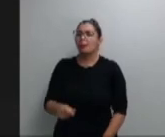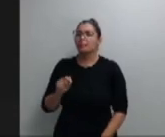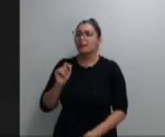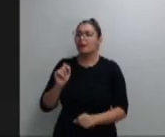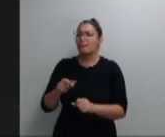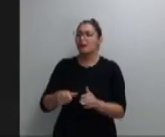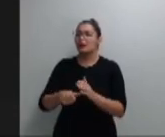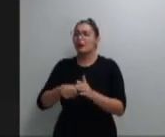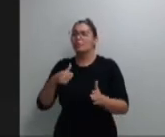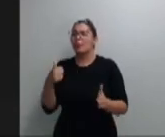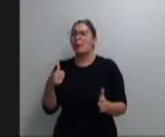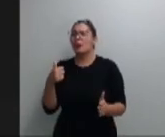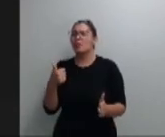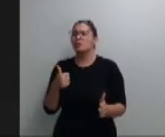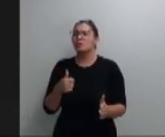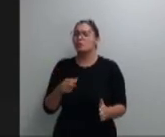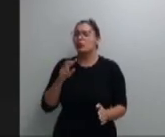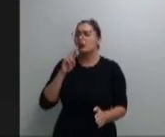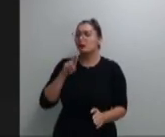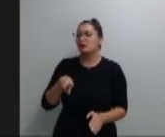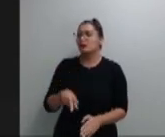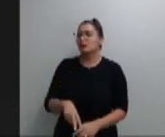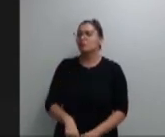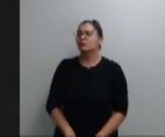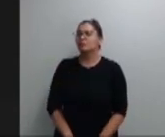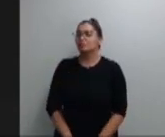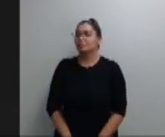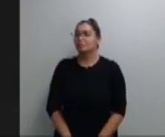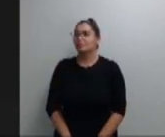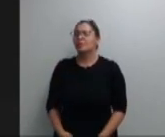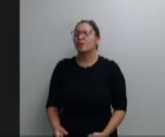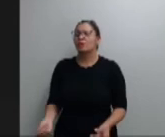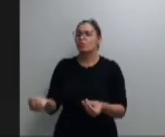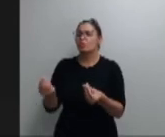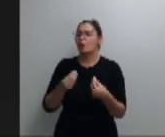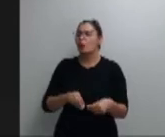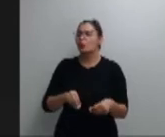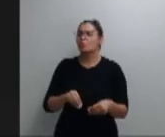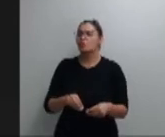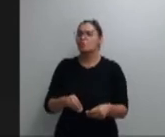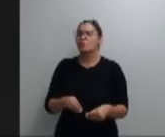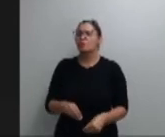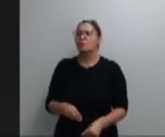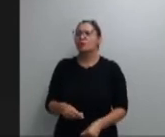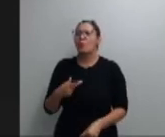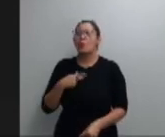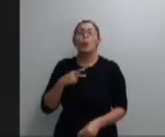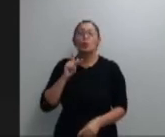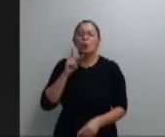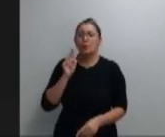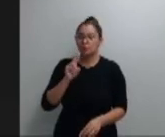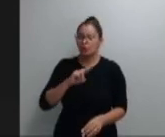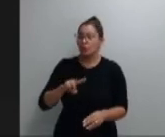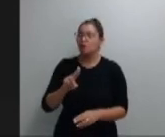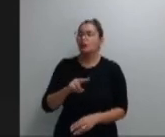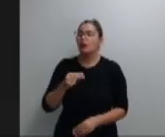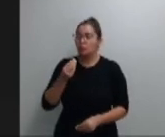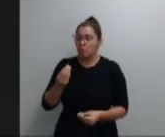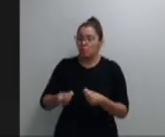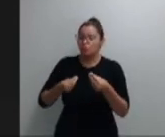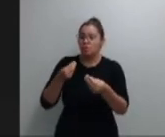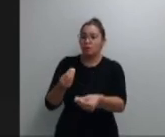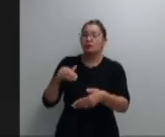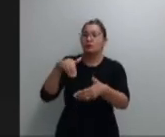primeira proposta de vossa excelência e quando vossa excelência trouxe eu não atualizei o meu comentário mas agora estou trazendo o voto